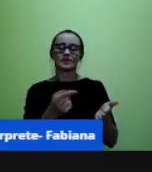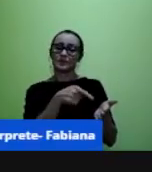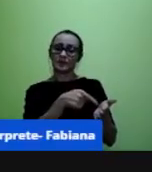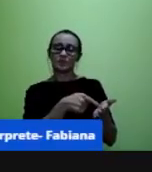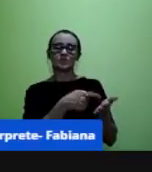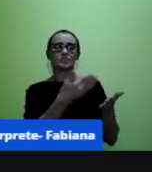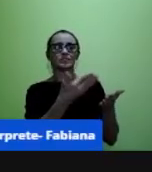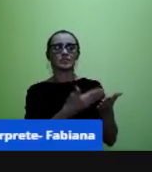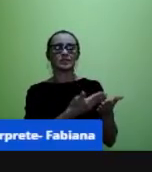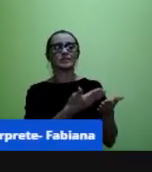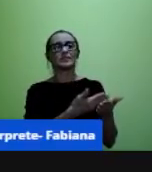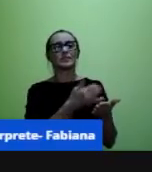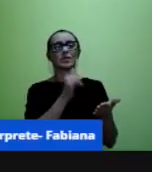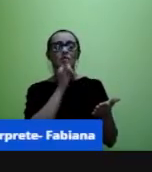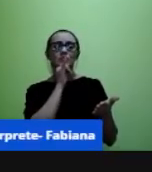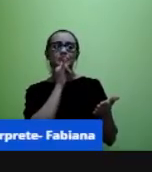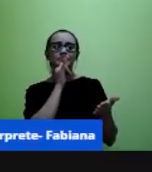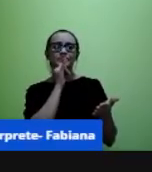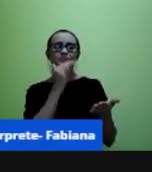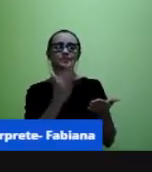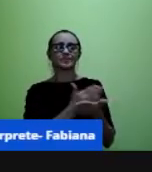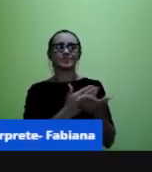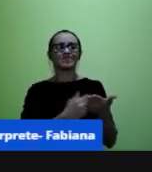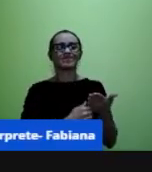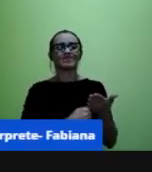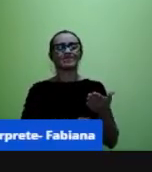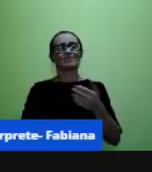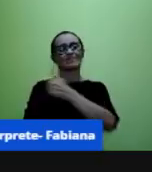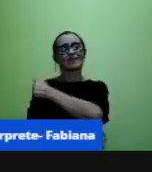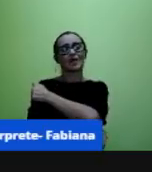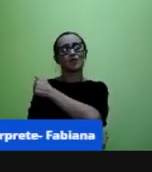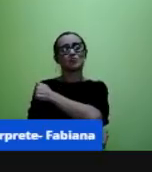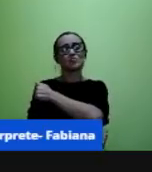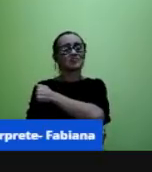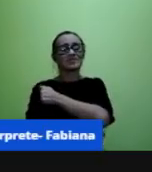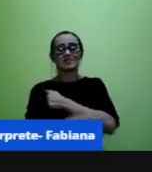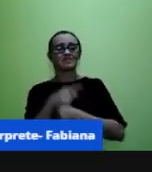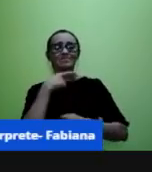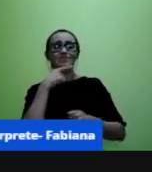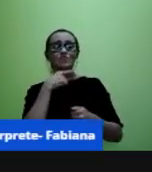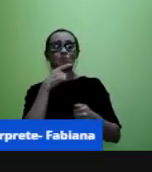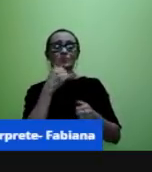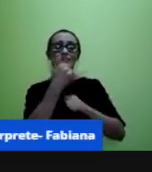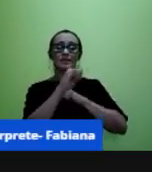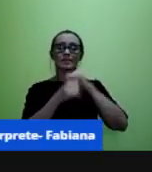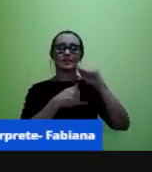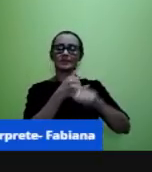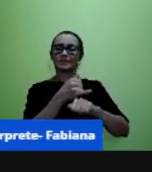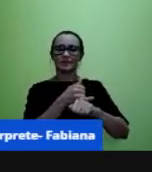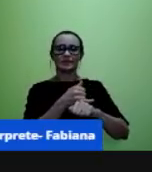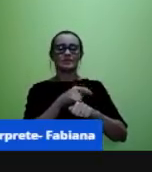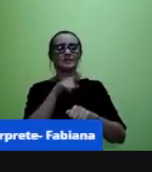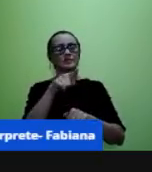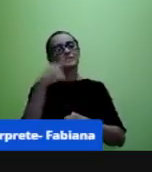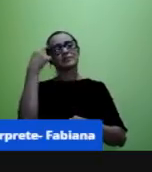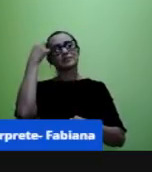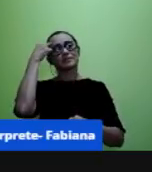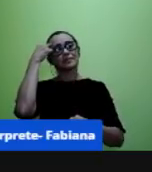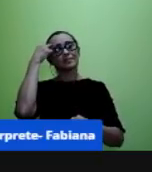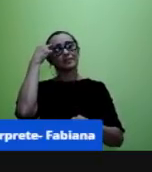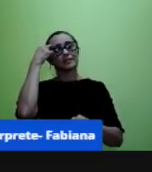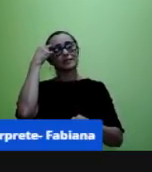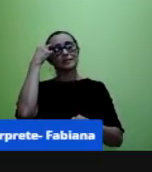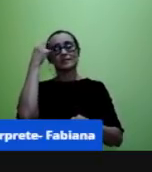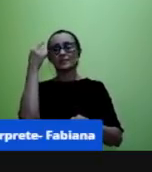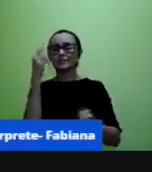né? Por exemplo, aqueles alunos que não têm acesso à internet, você vai ter que pensar atividades somente no caderno,